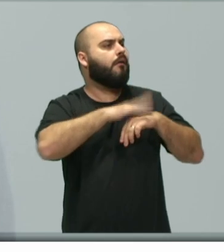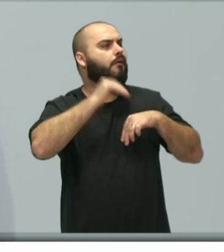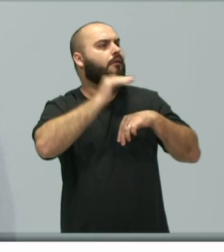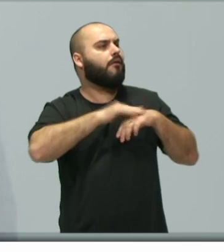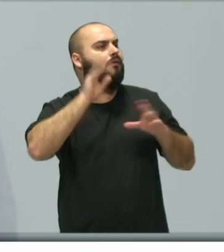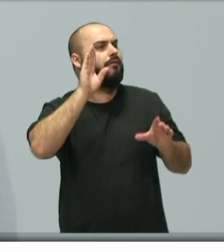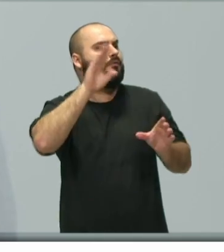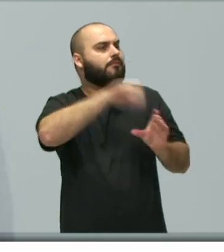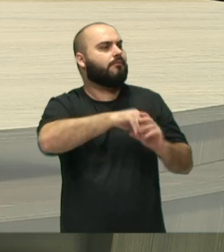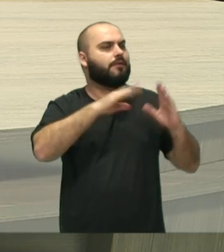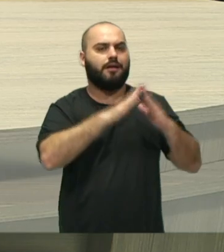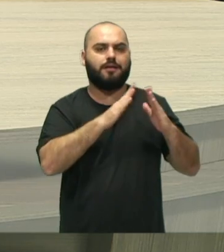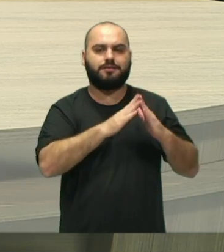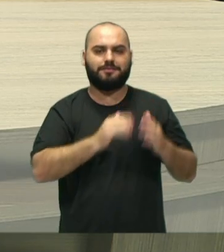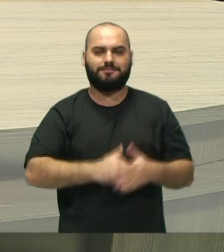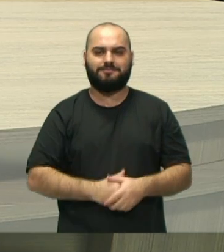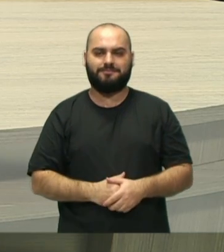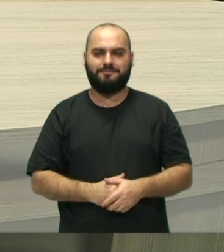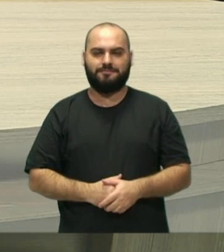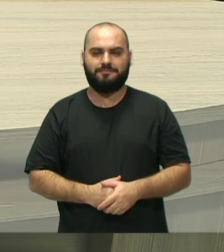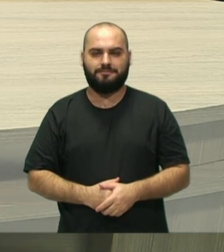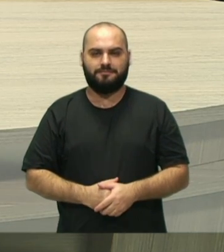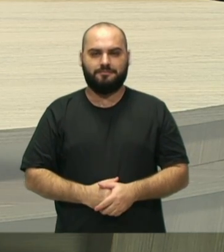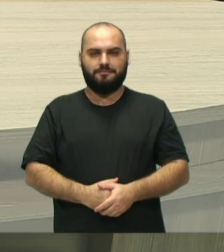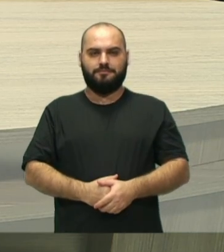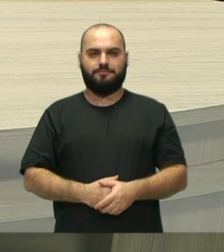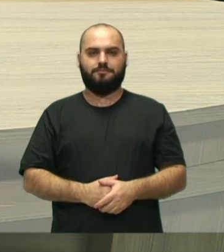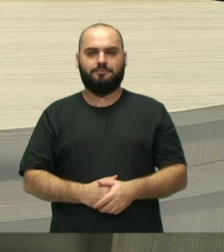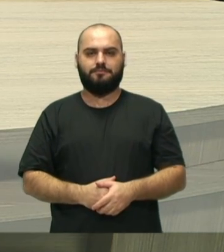mesmo. E, assim,